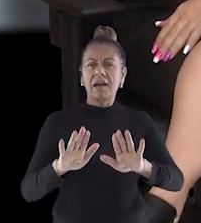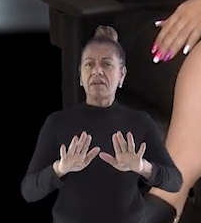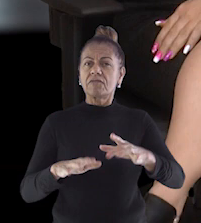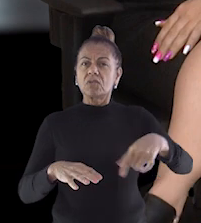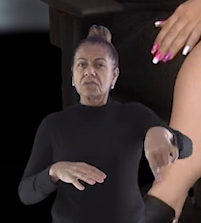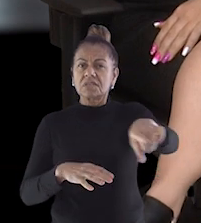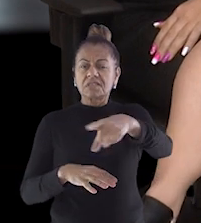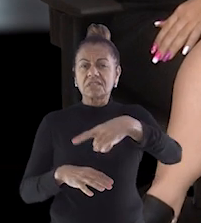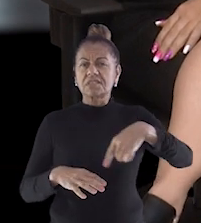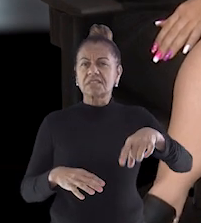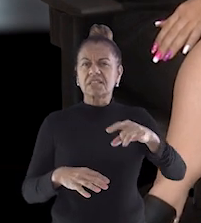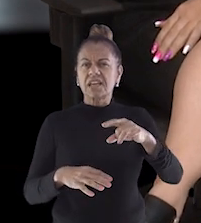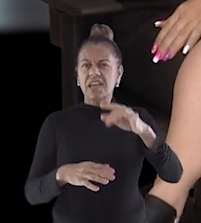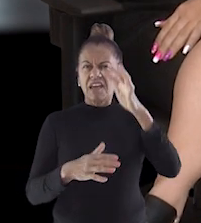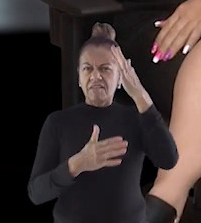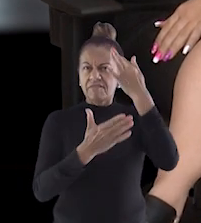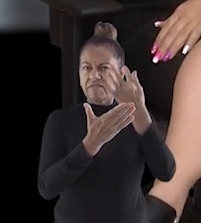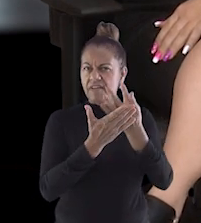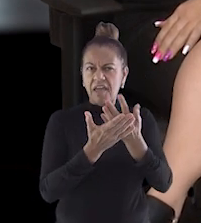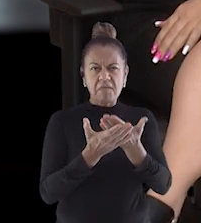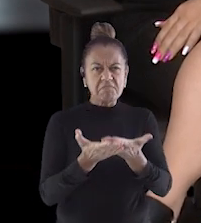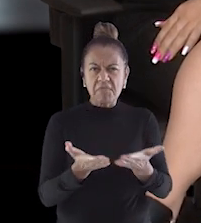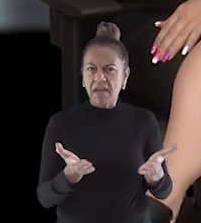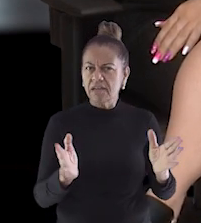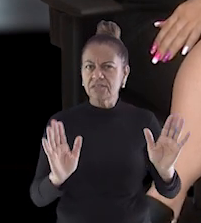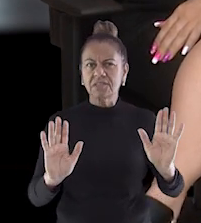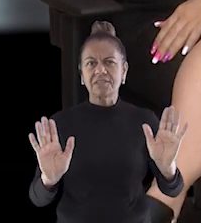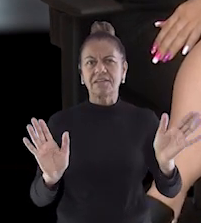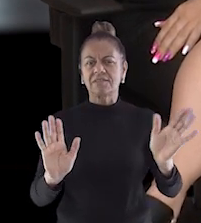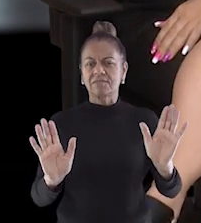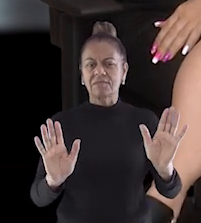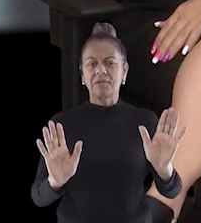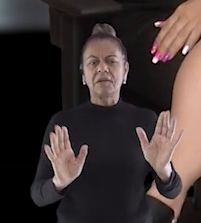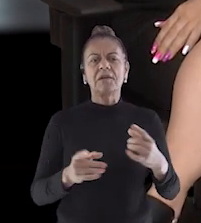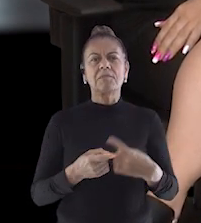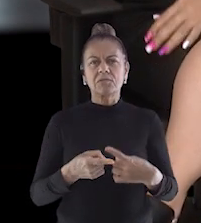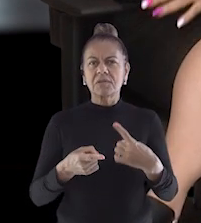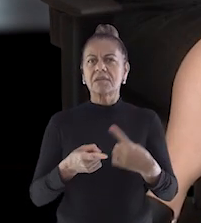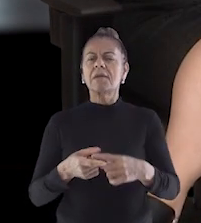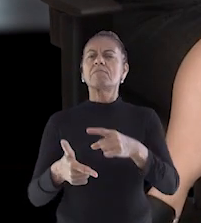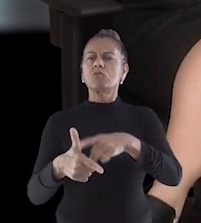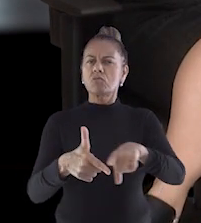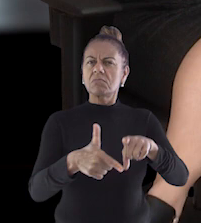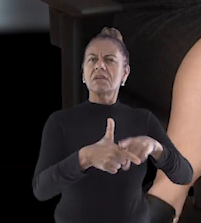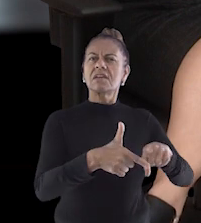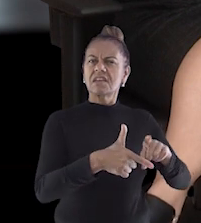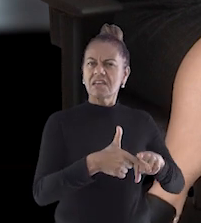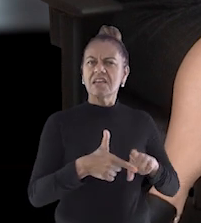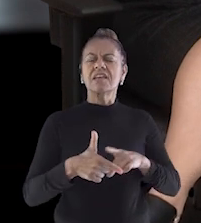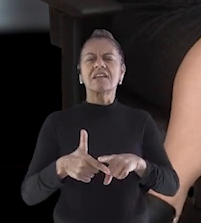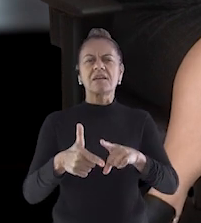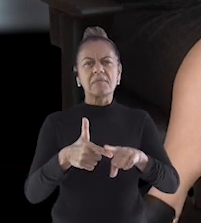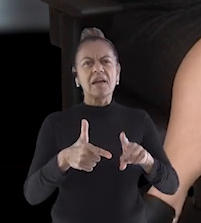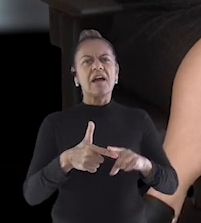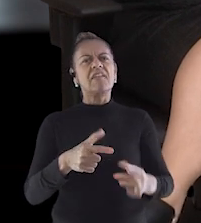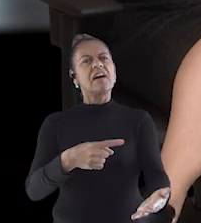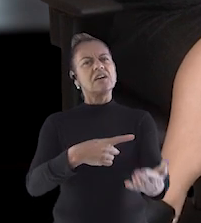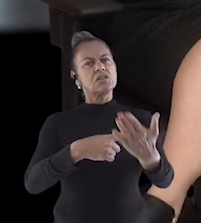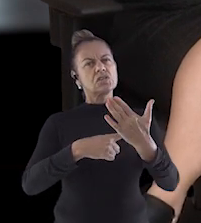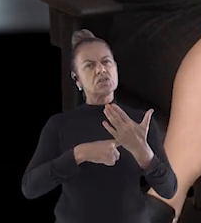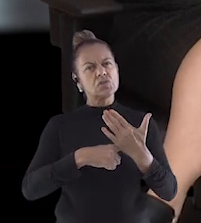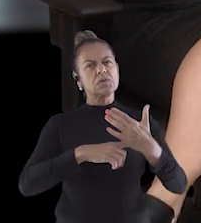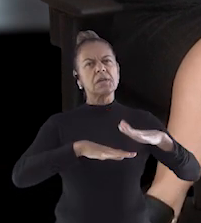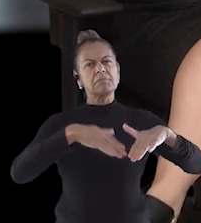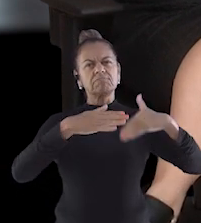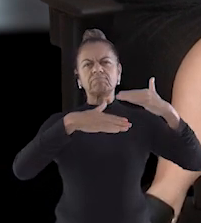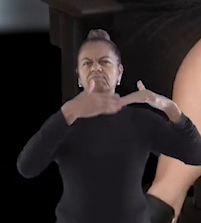perca a fé na humanidade. Nunca perca a fé em si mesmo. As dificuldades existem